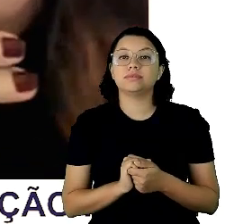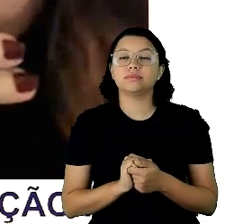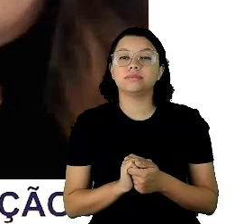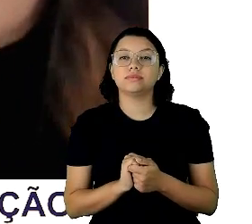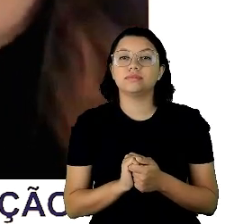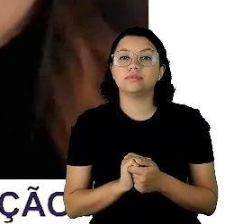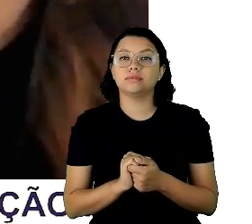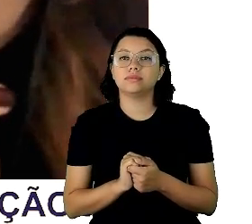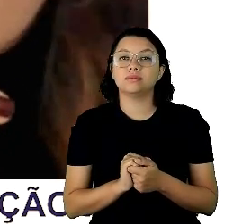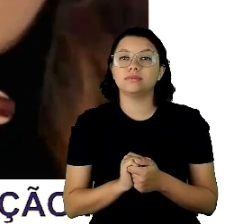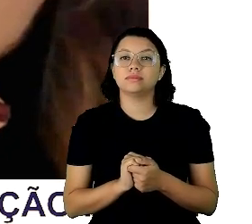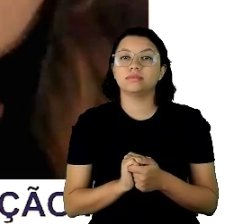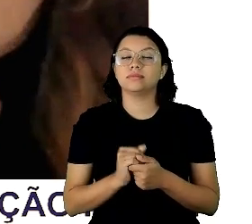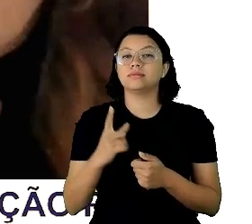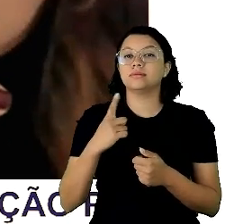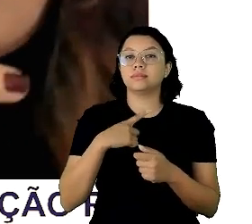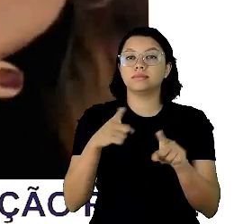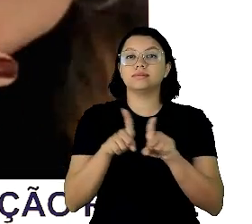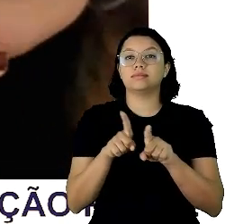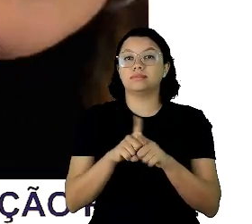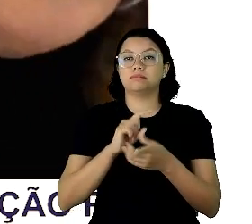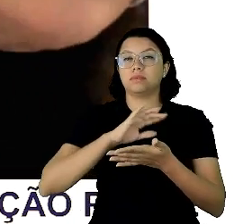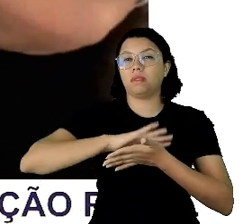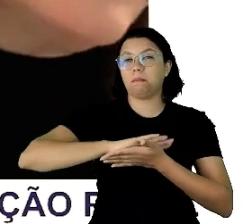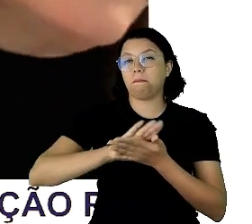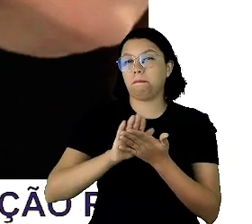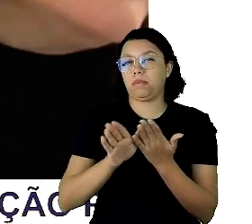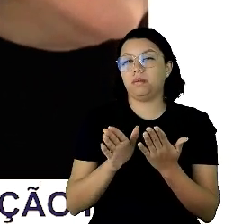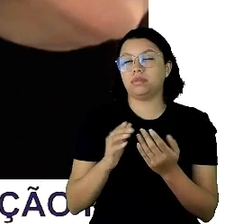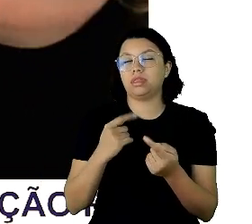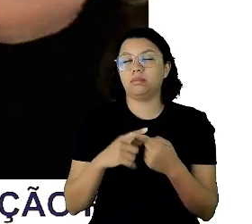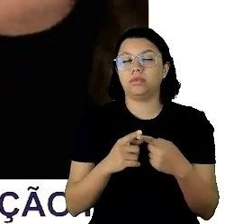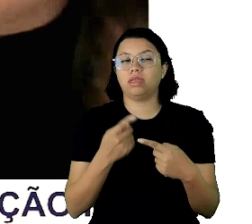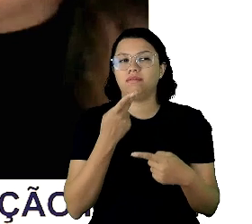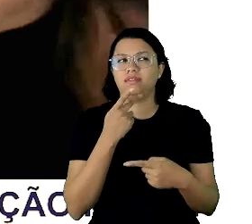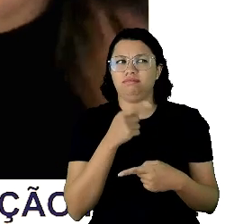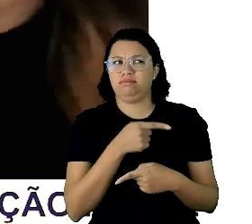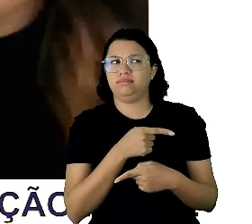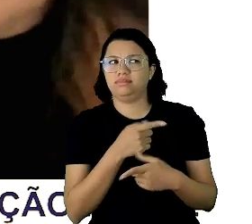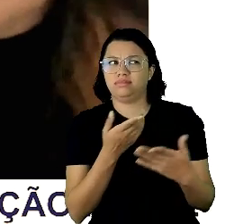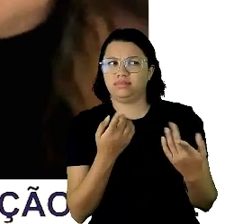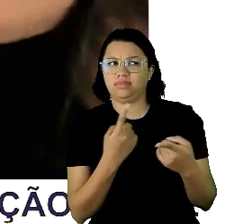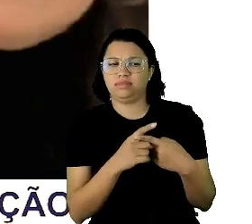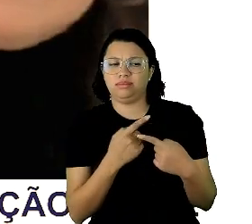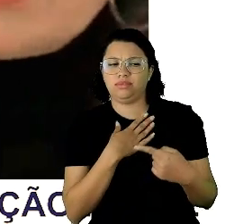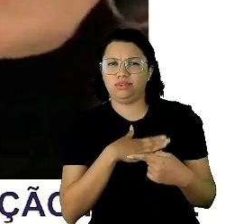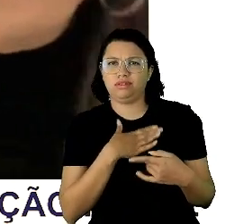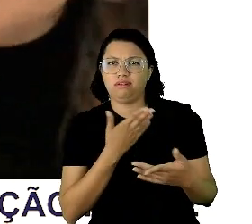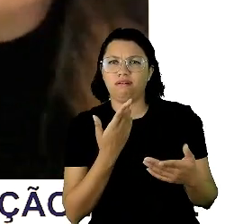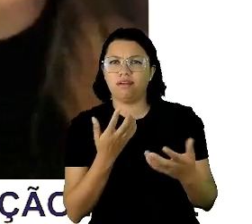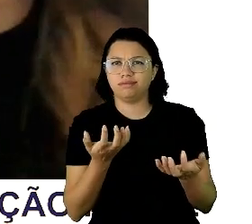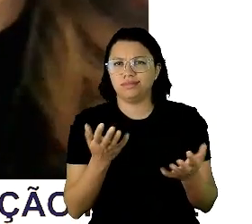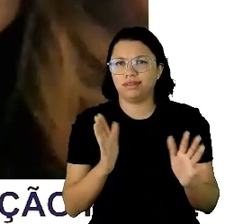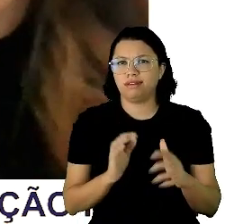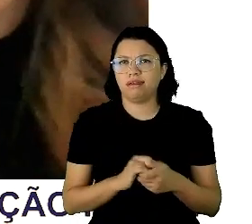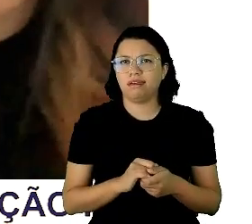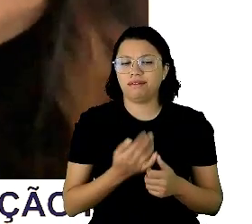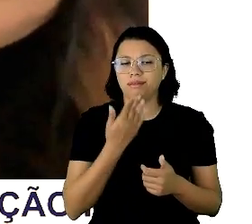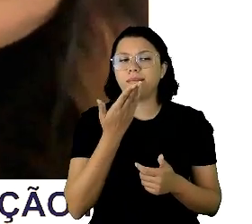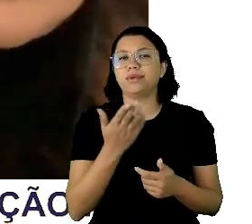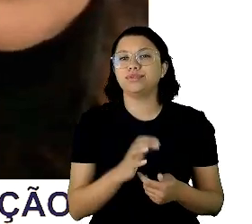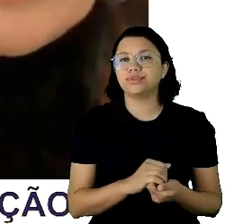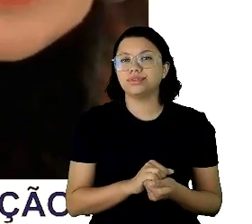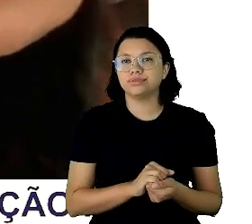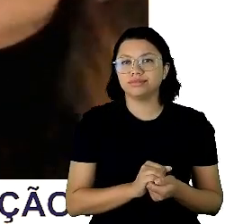E tem a questão do preconceito, porque aí vai falar, não, mas é trans, então é porque gosta, é porque quer, é porque está